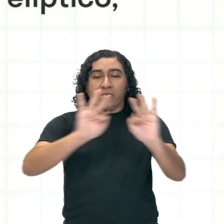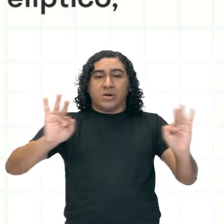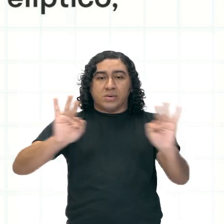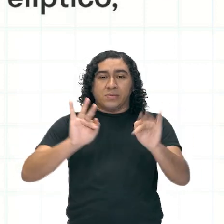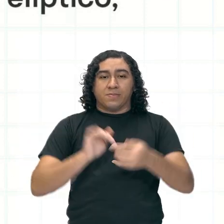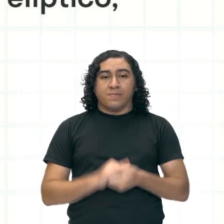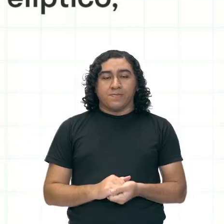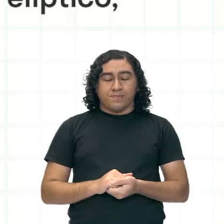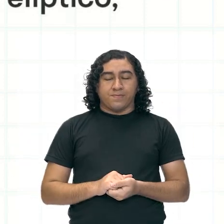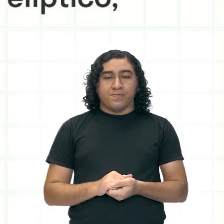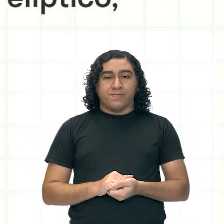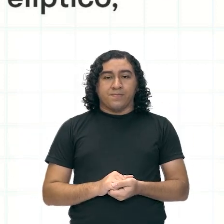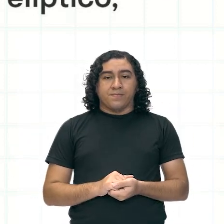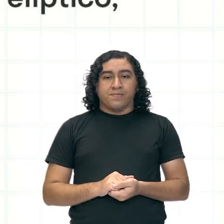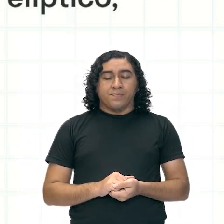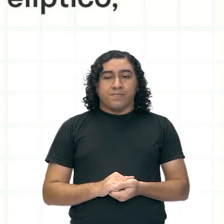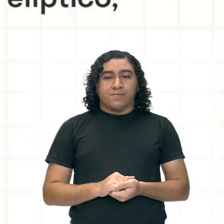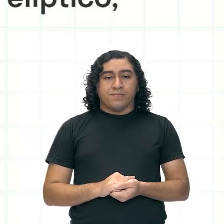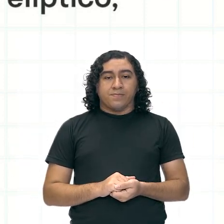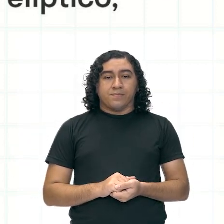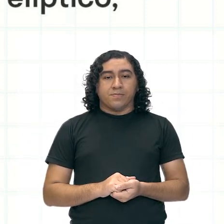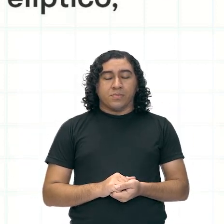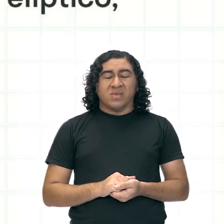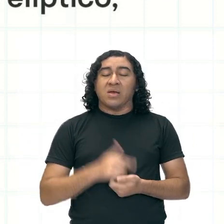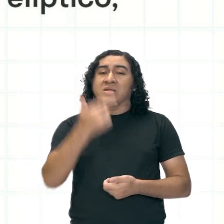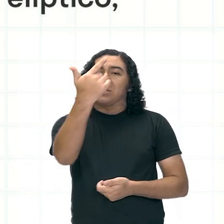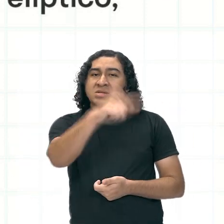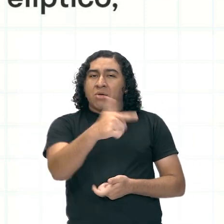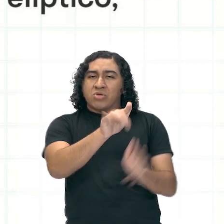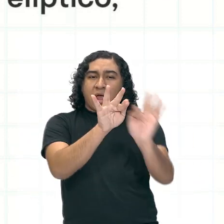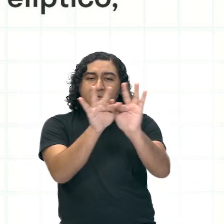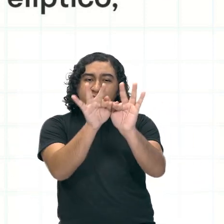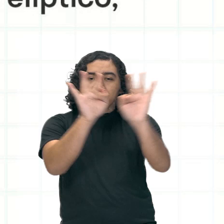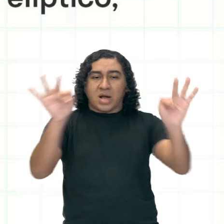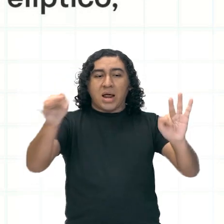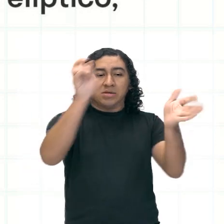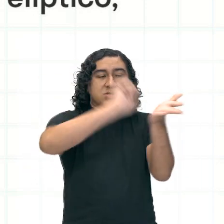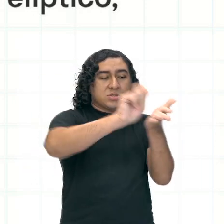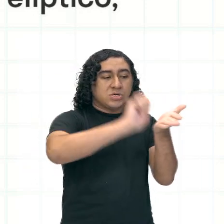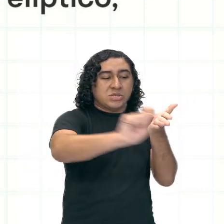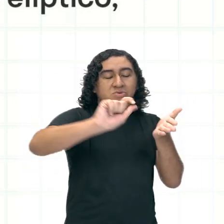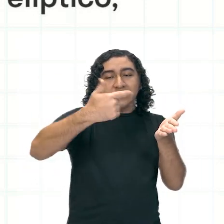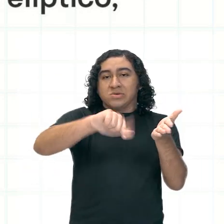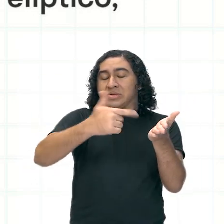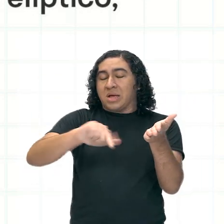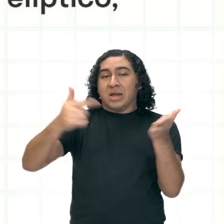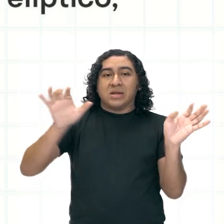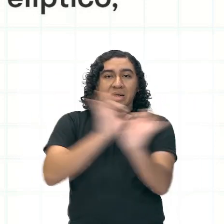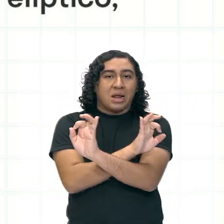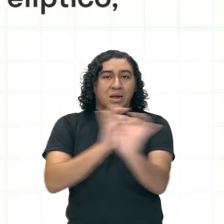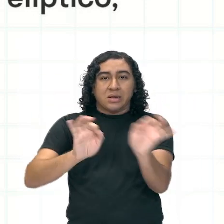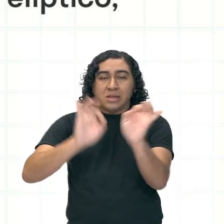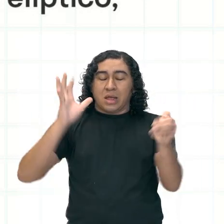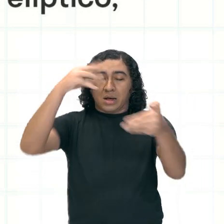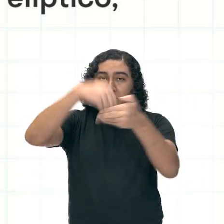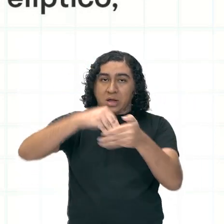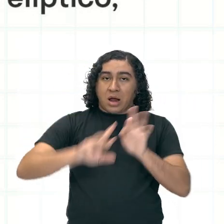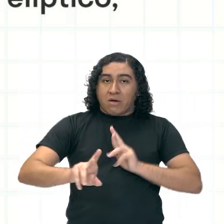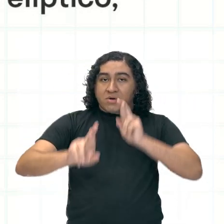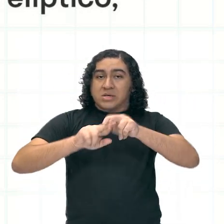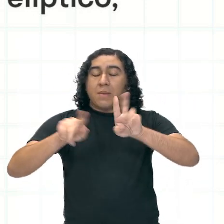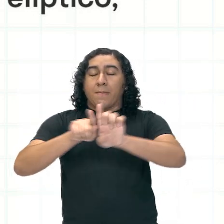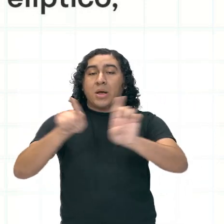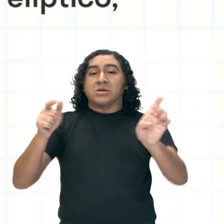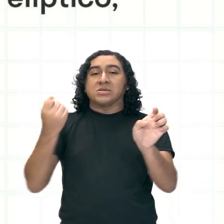Então, observem, sujeito oculto é aquele que não aparece de forma explícita, ou seja, ele não é escrito e nem falado na oração,